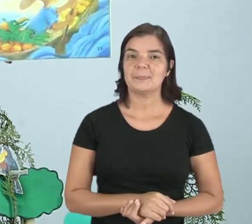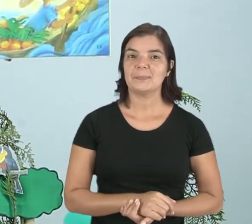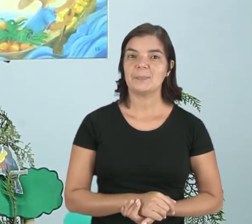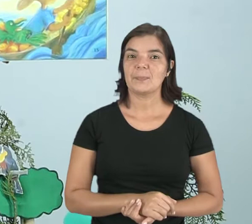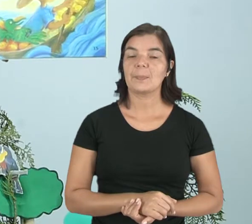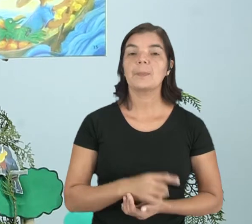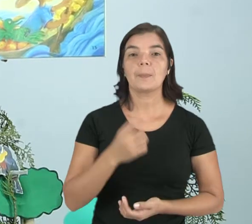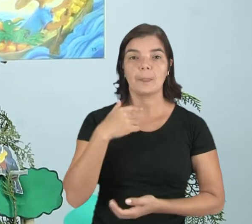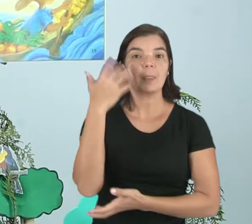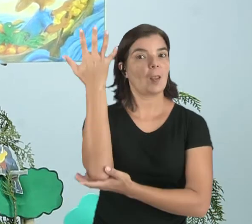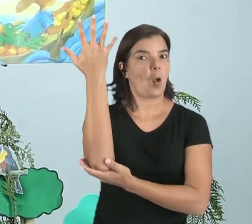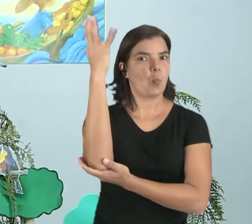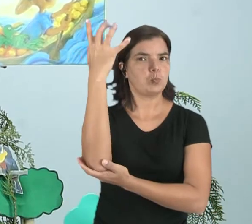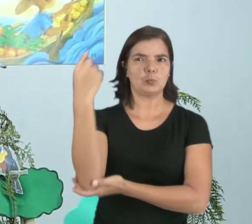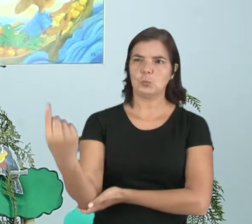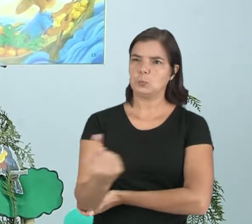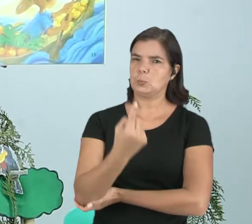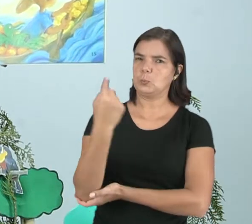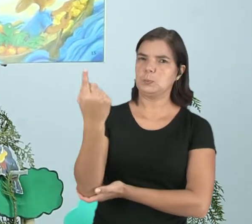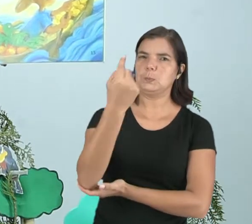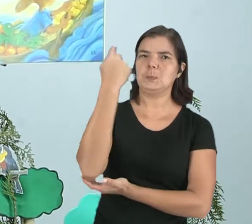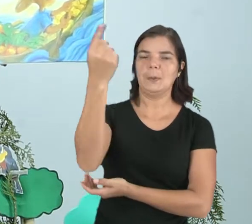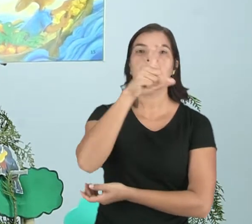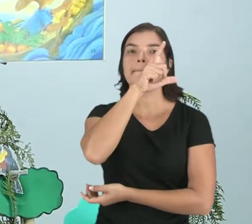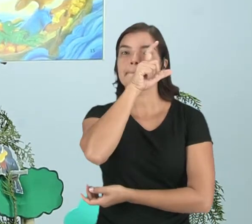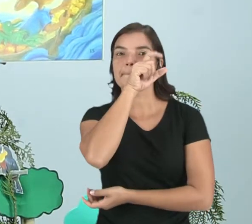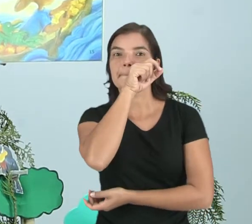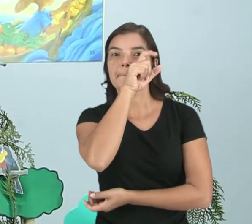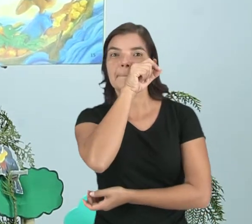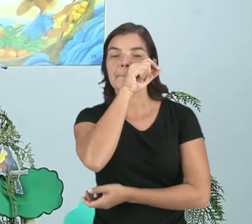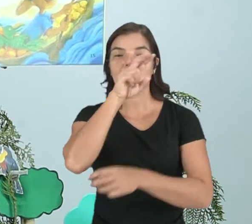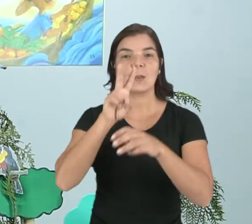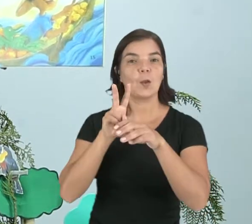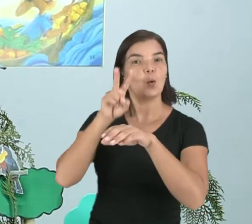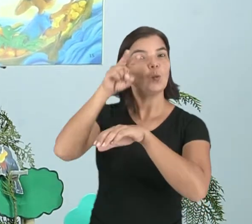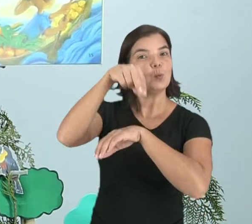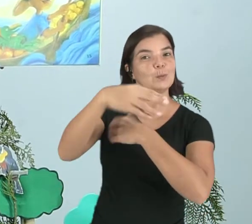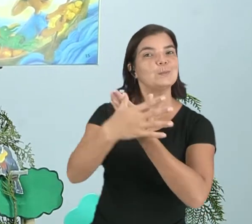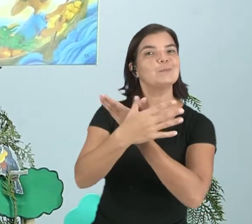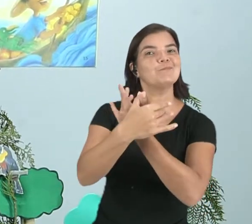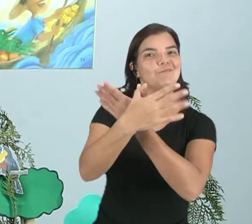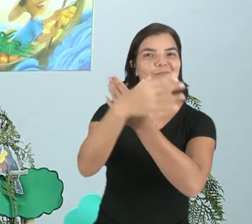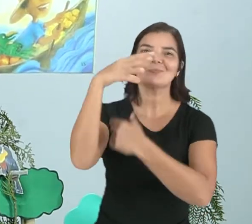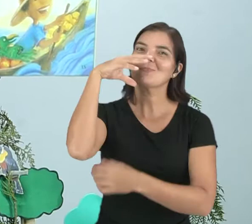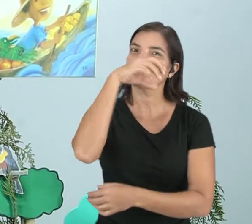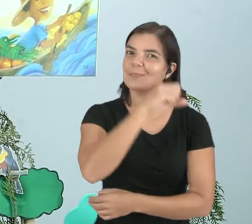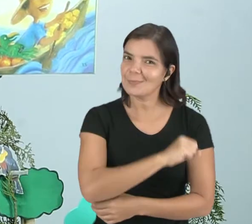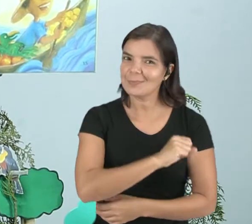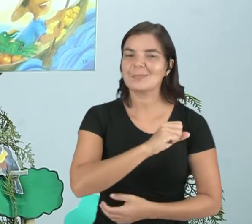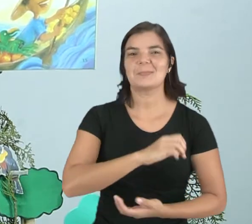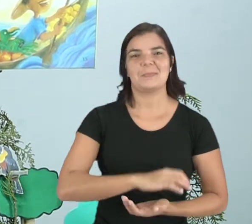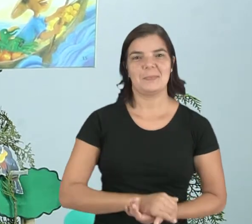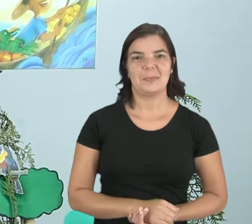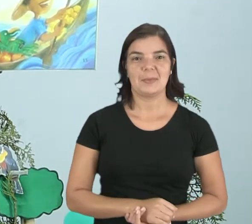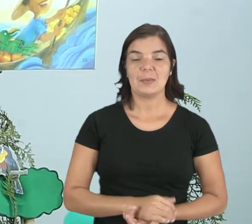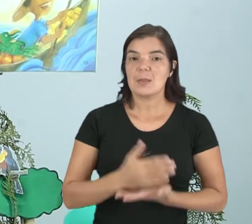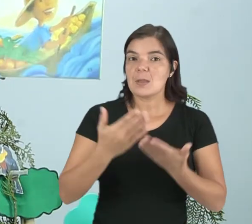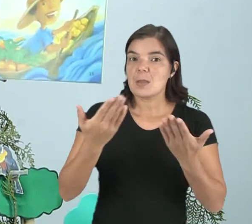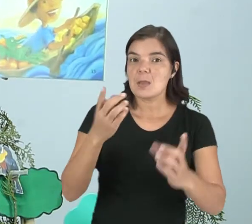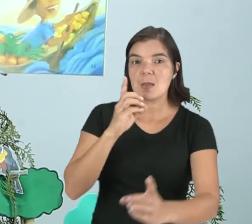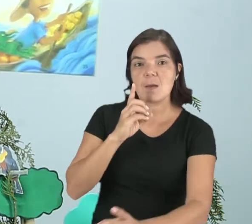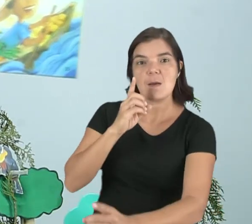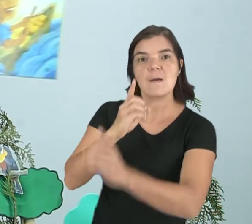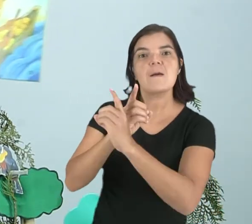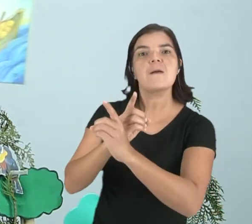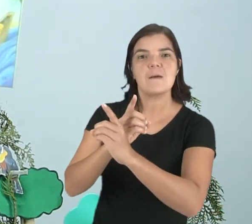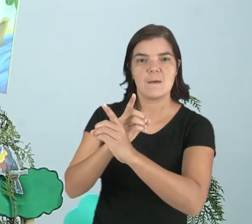Da palmeira alta, o papagaio salta num voo ligeiro. Encontra